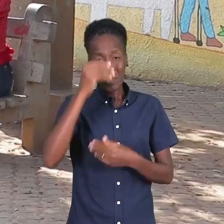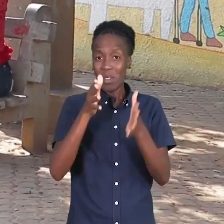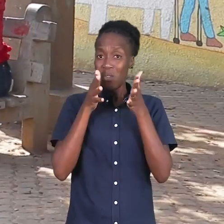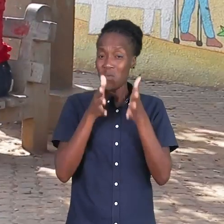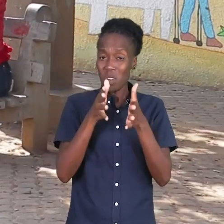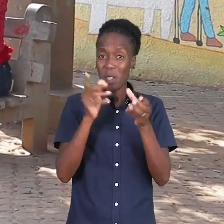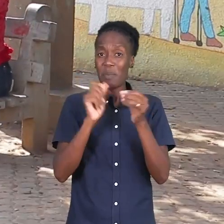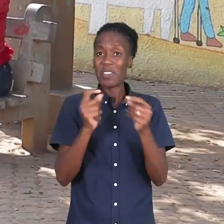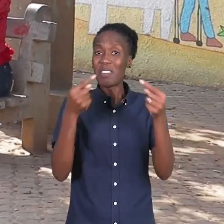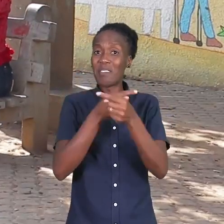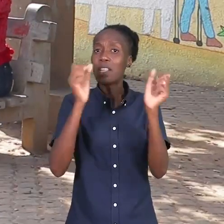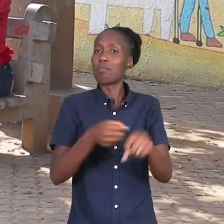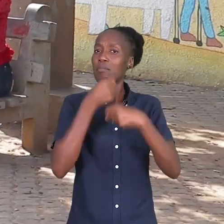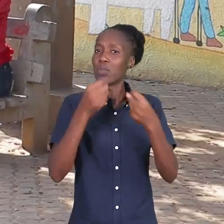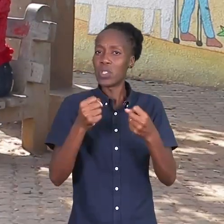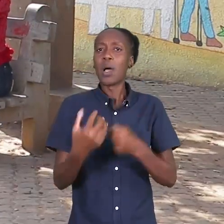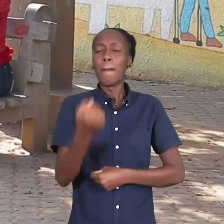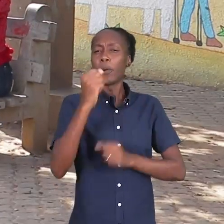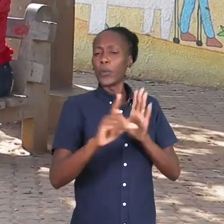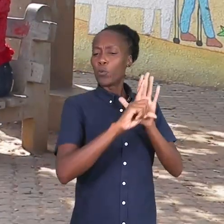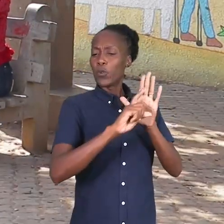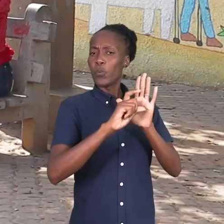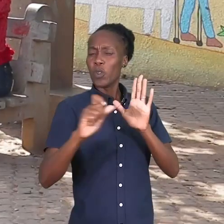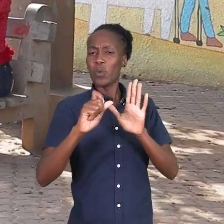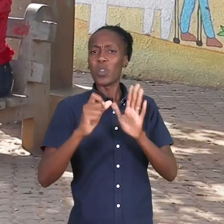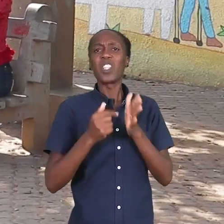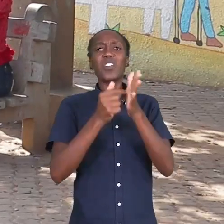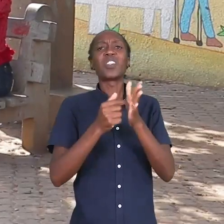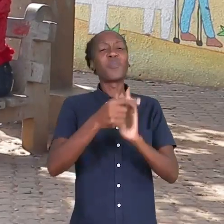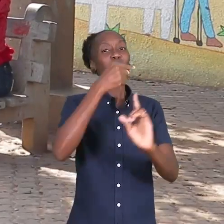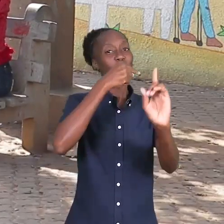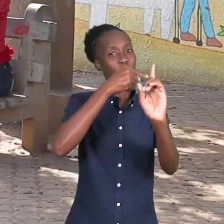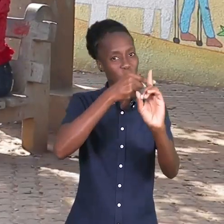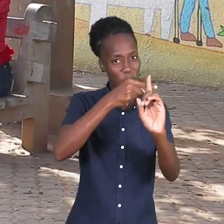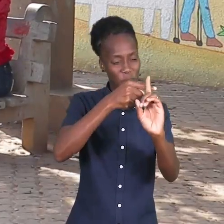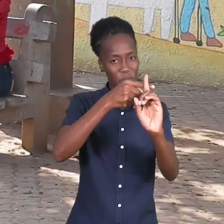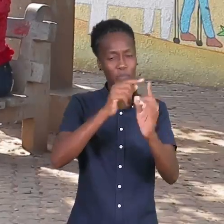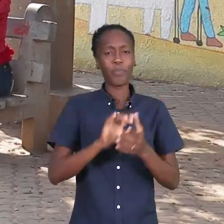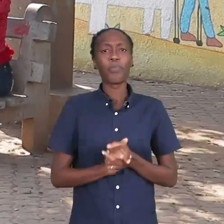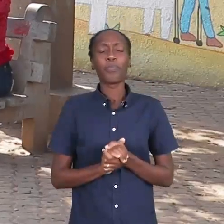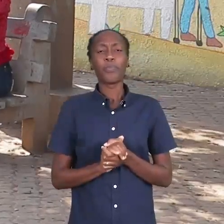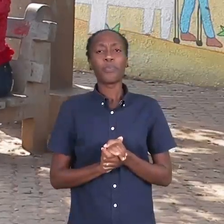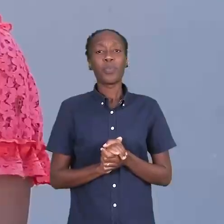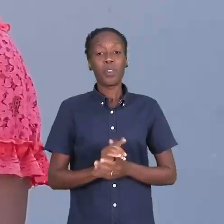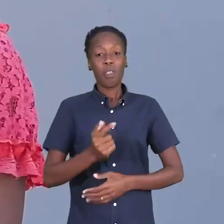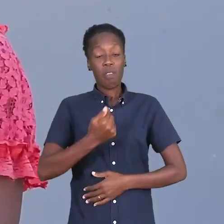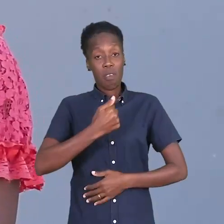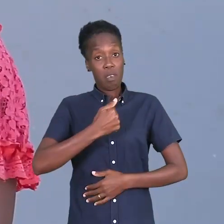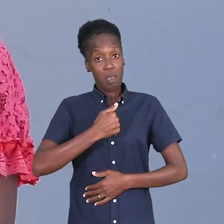das formas para não se cair nesse caminho é seguindo exemplos positivos. Por exemplo, eu